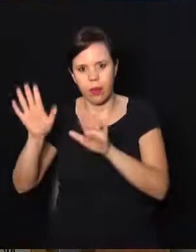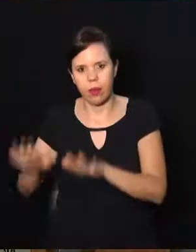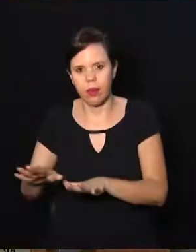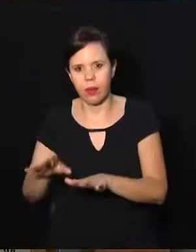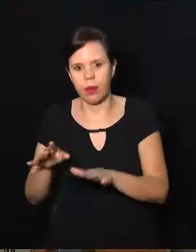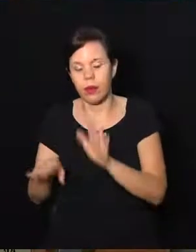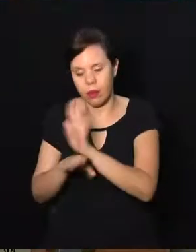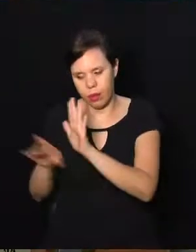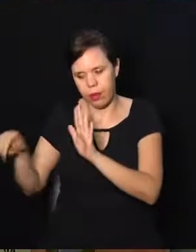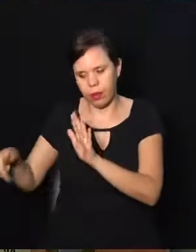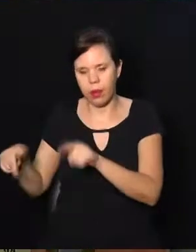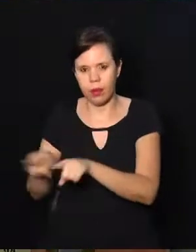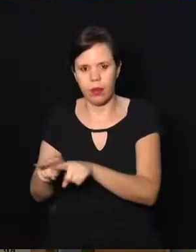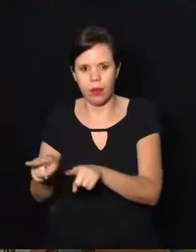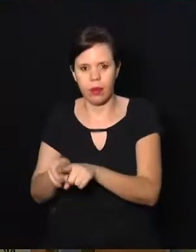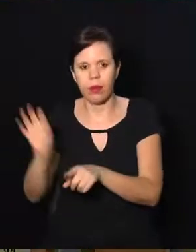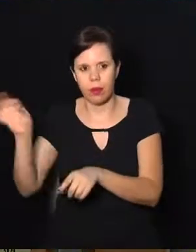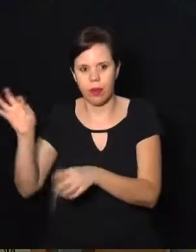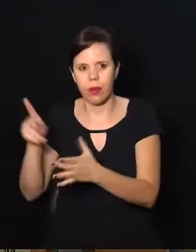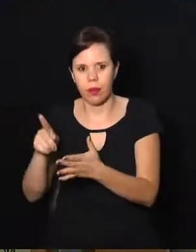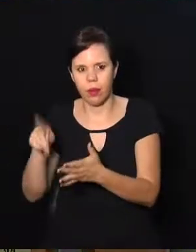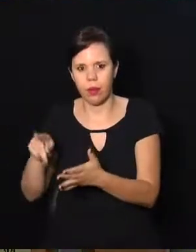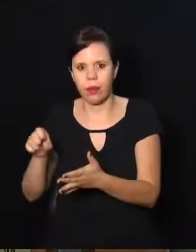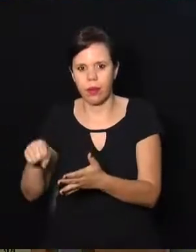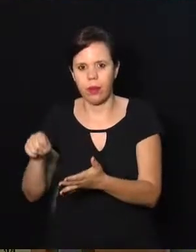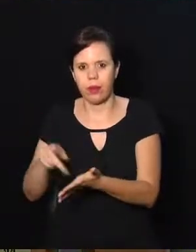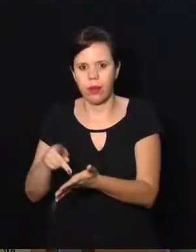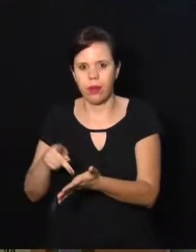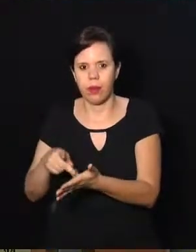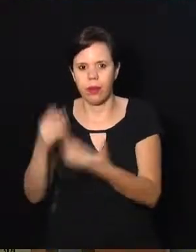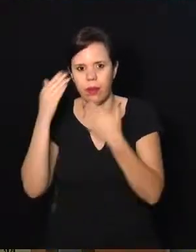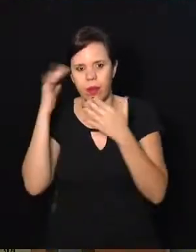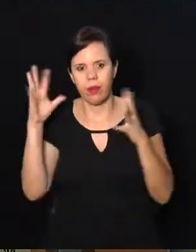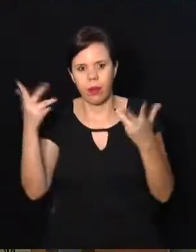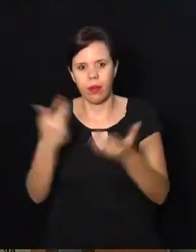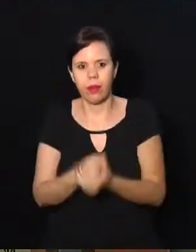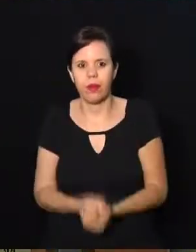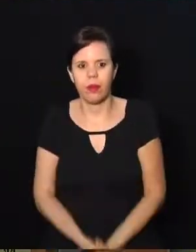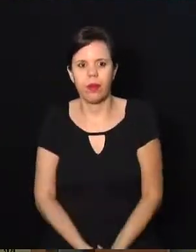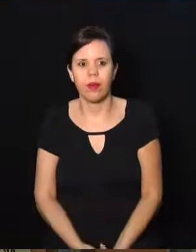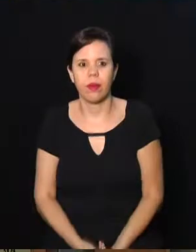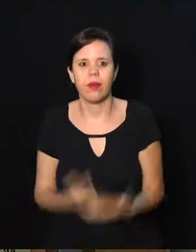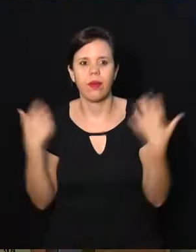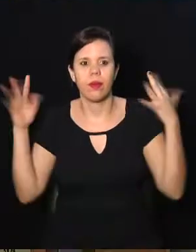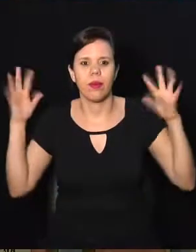nos ajudando. O meu muito obrigado a todos. Obrigado.